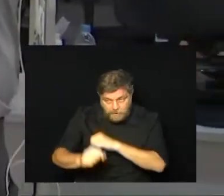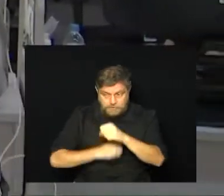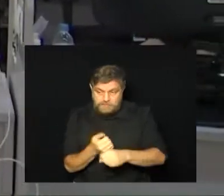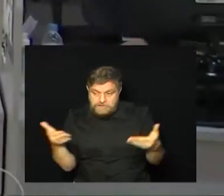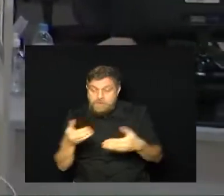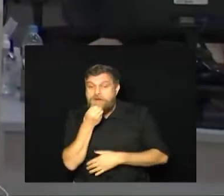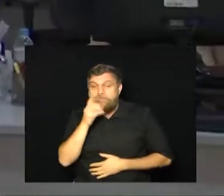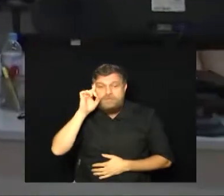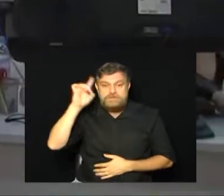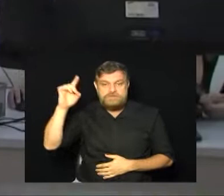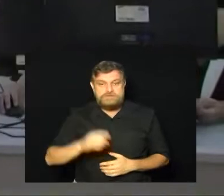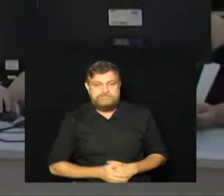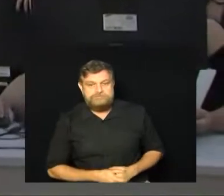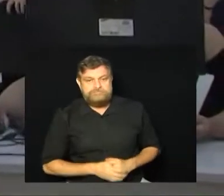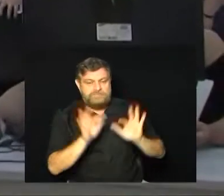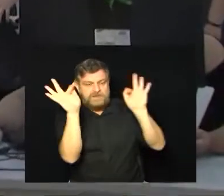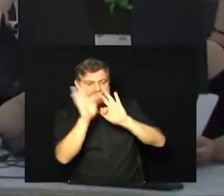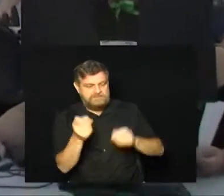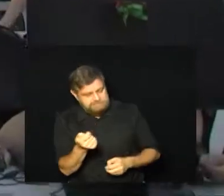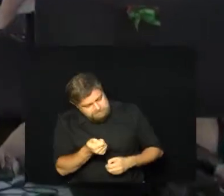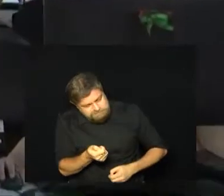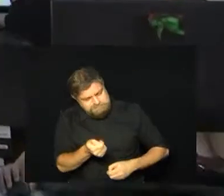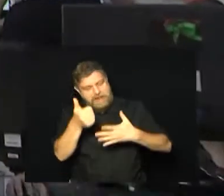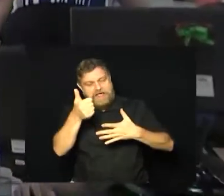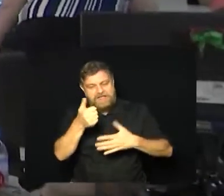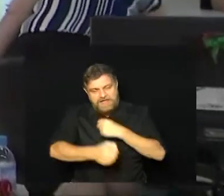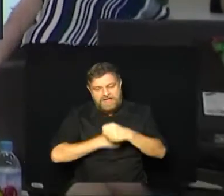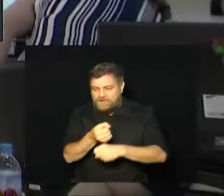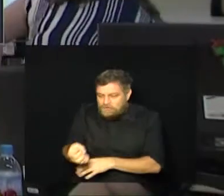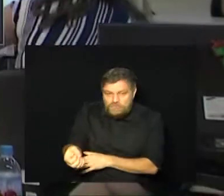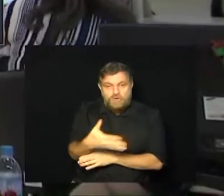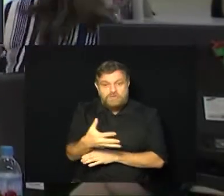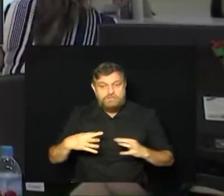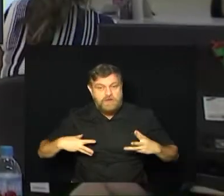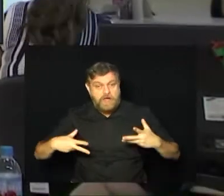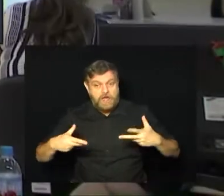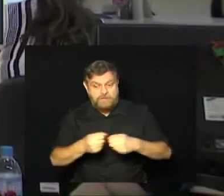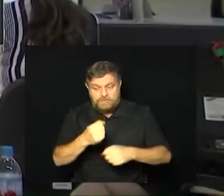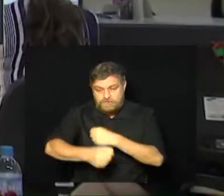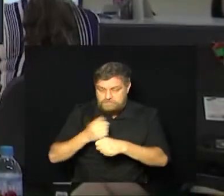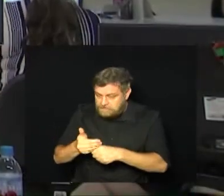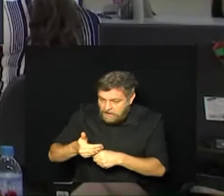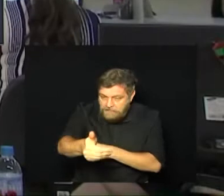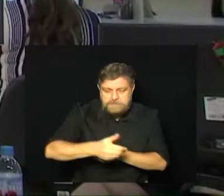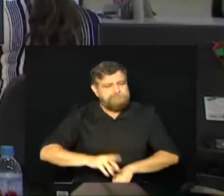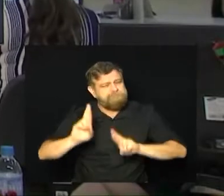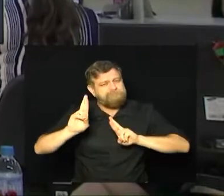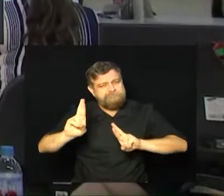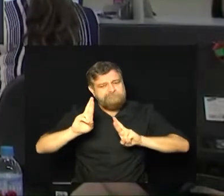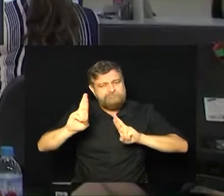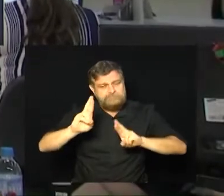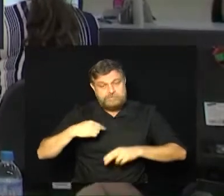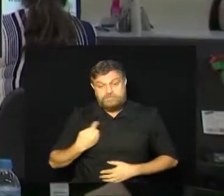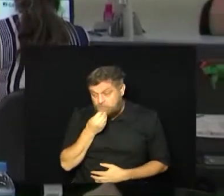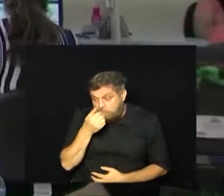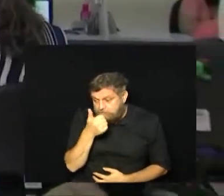senhor. Bom dia, feliz ano novo para vocês. A expectativa para 2022 é muito boa. Nós tivemos um